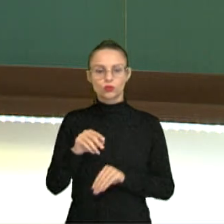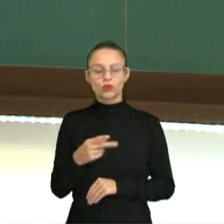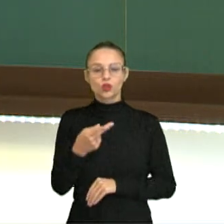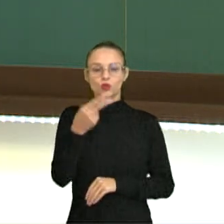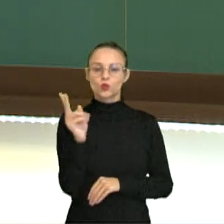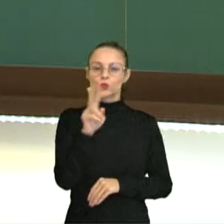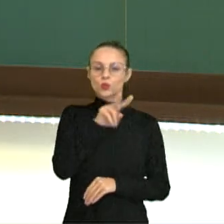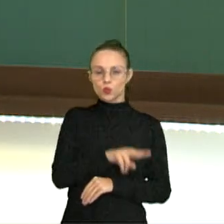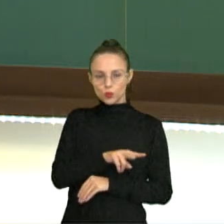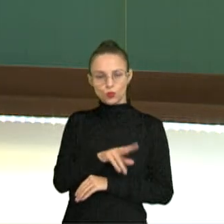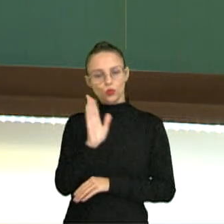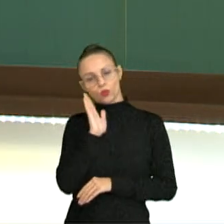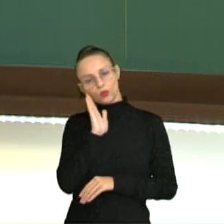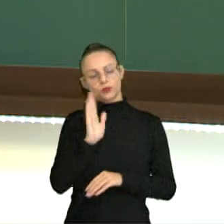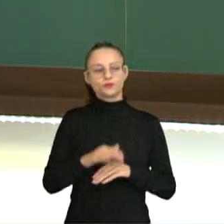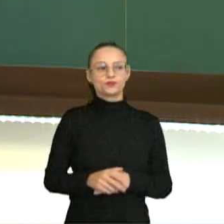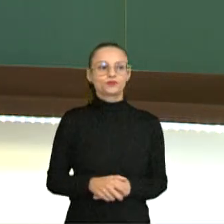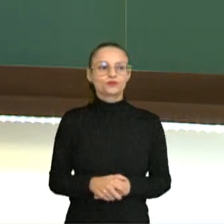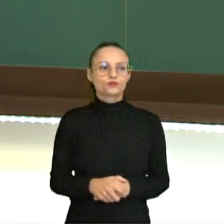e Tião.